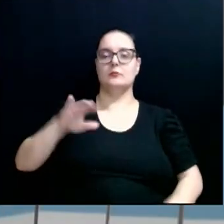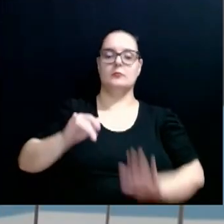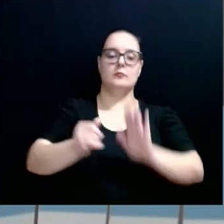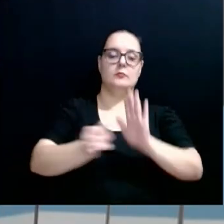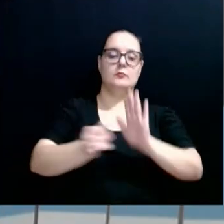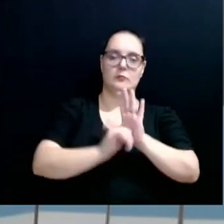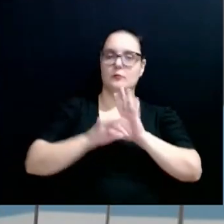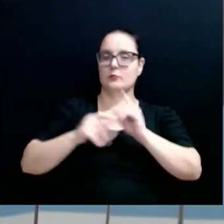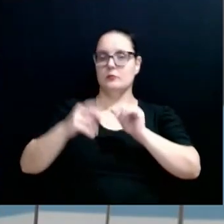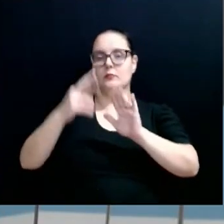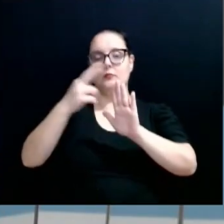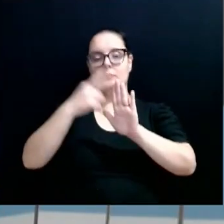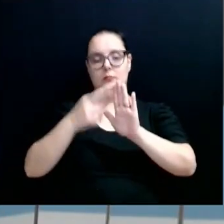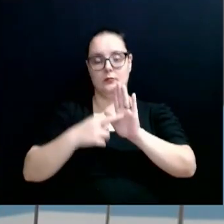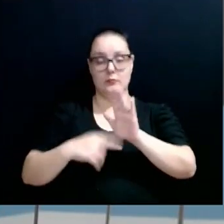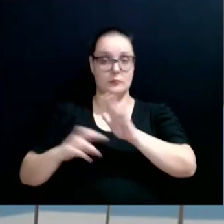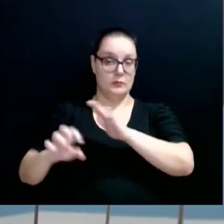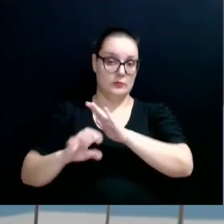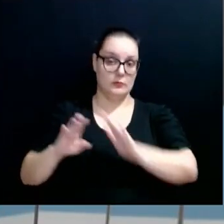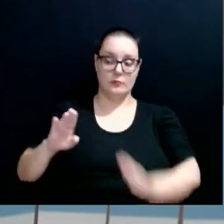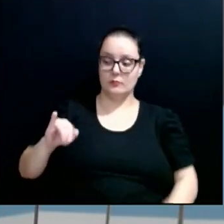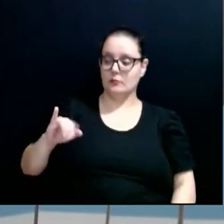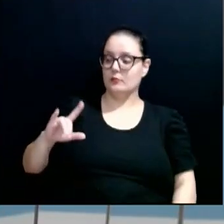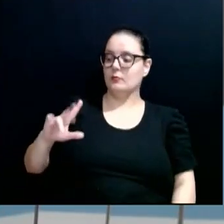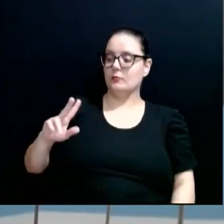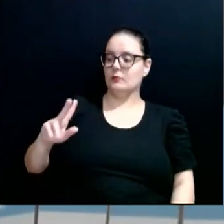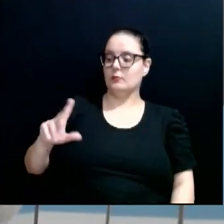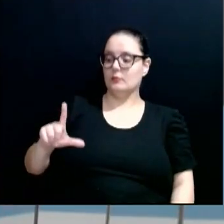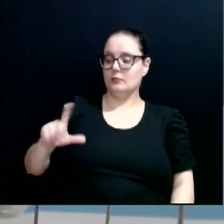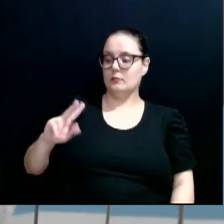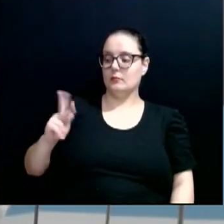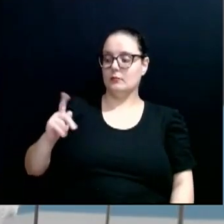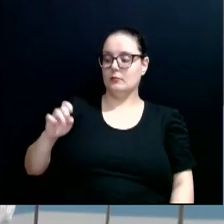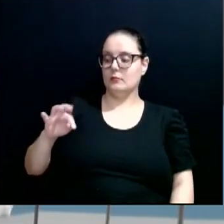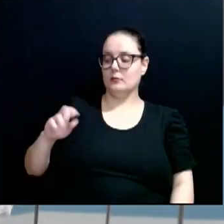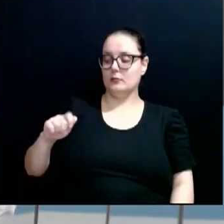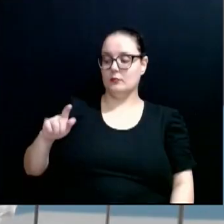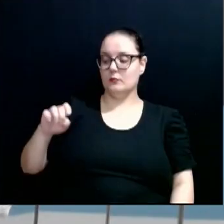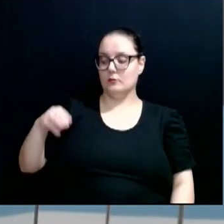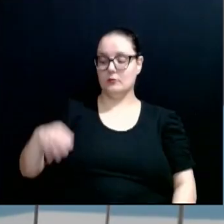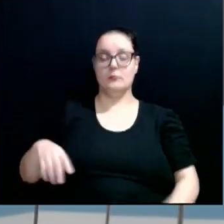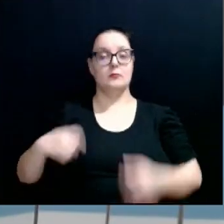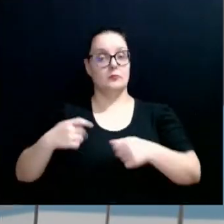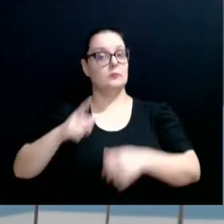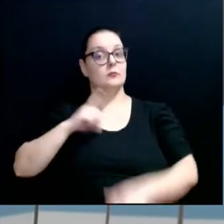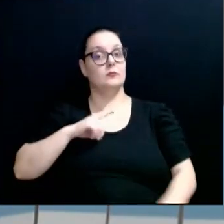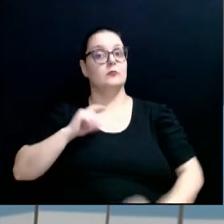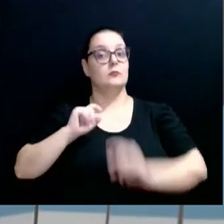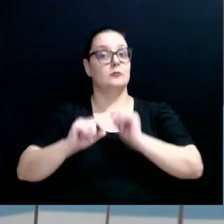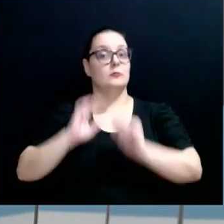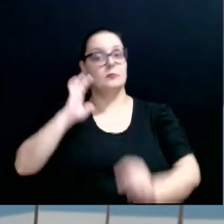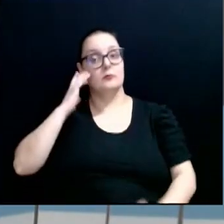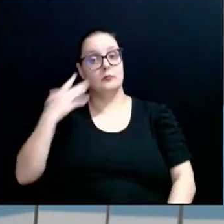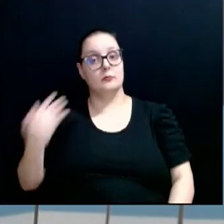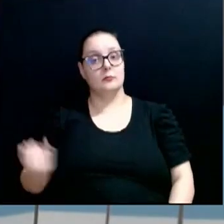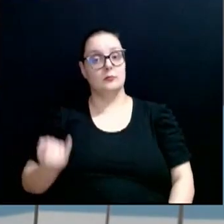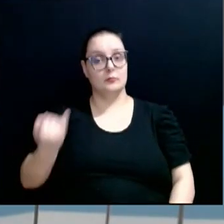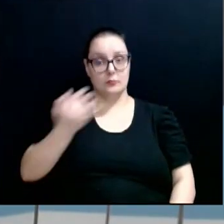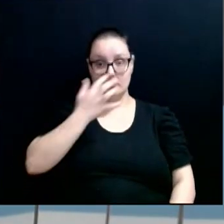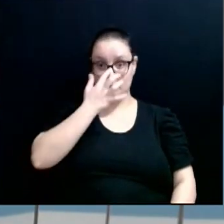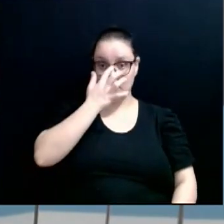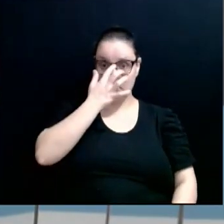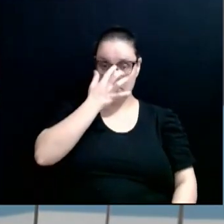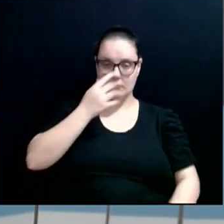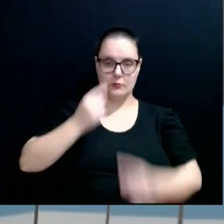essa empresa da bilhetagem vai ter que ter, né? E o que eu acho legal disso tudo? É o dinheiro vai estar